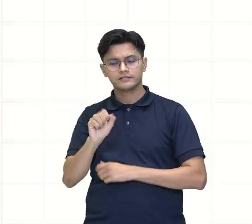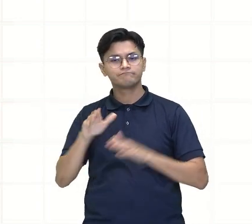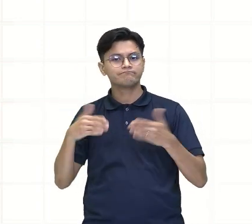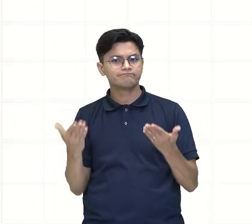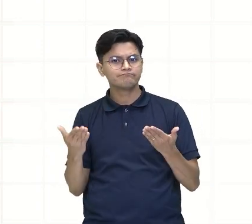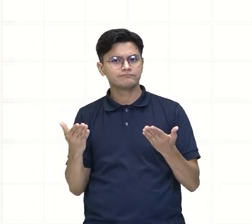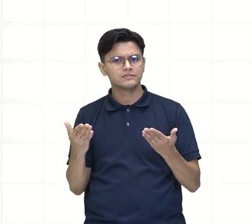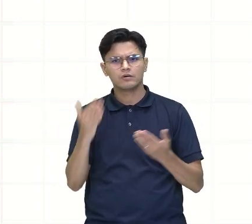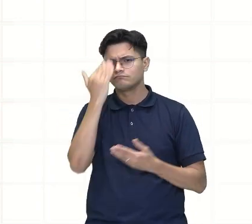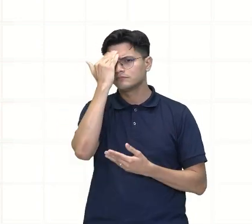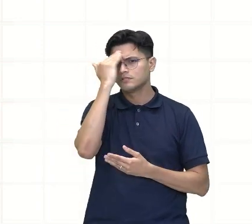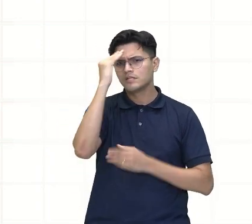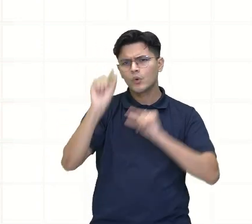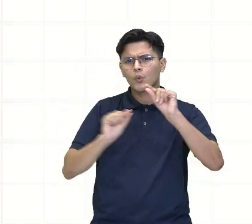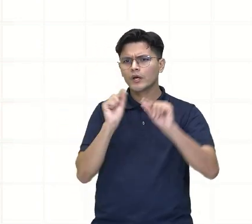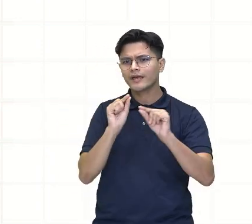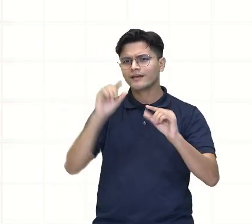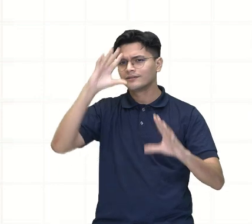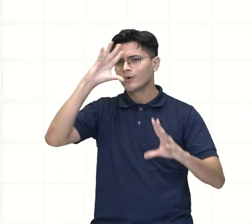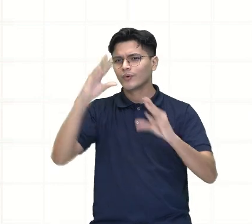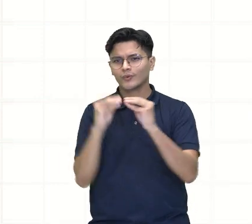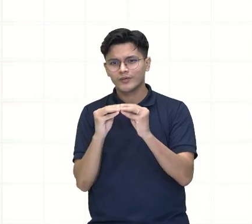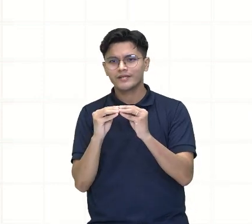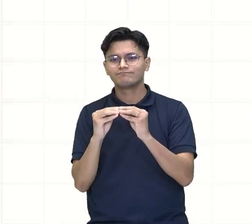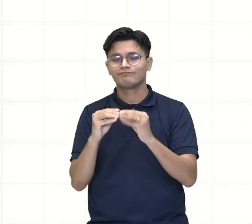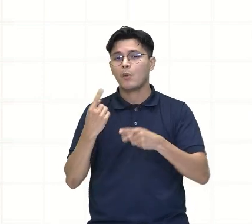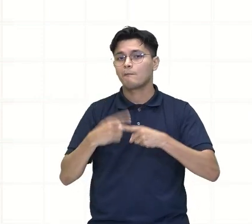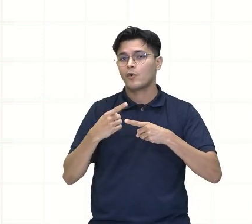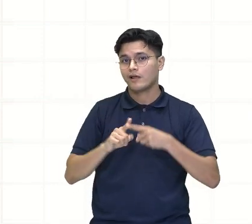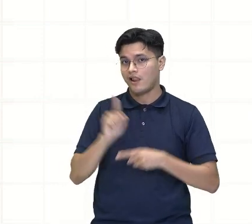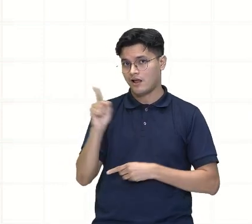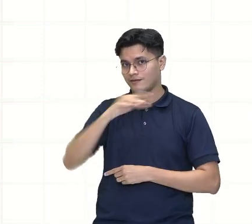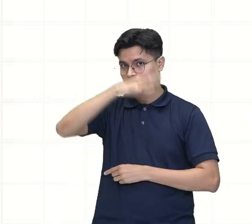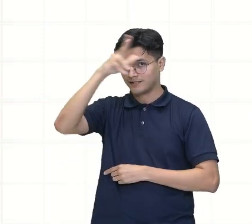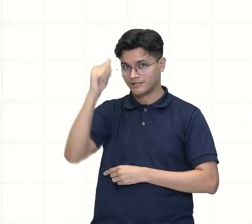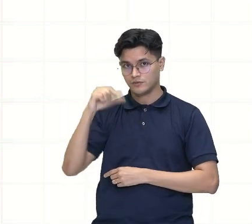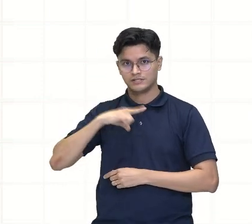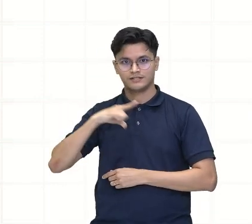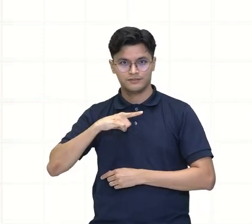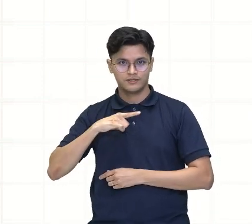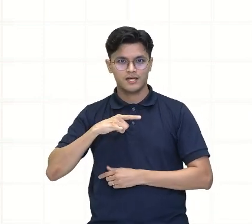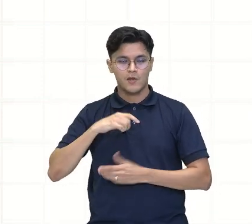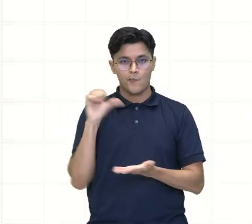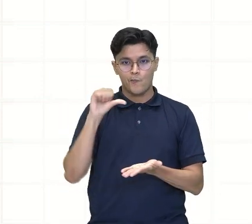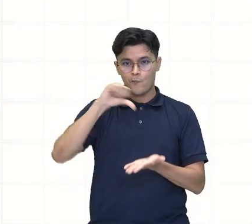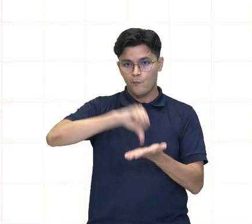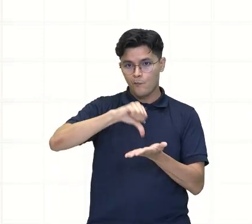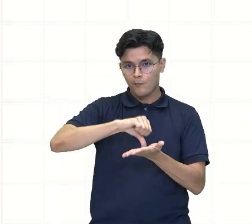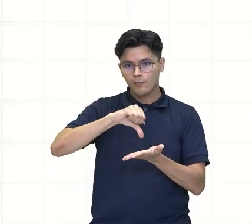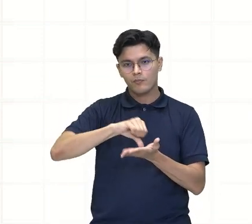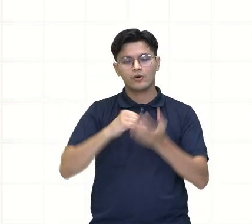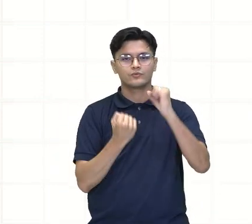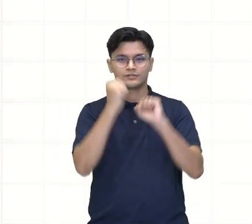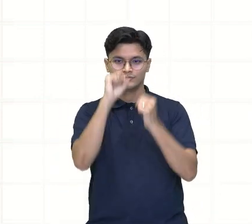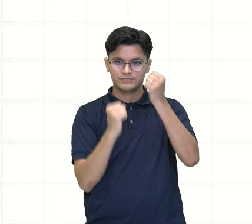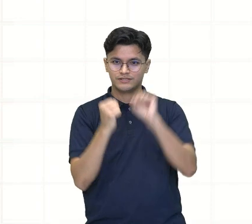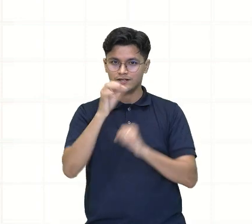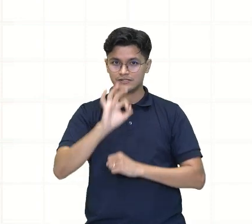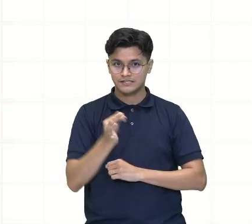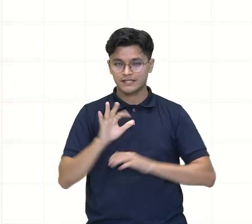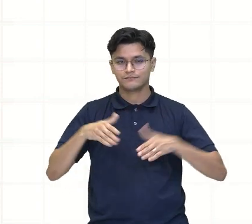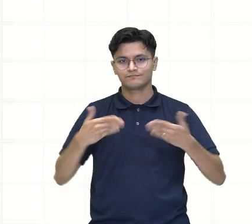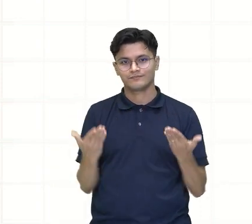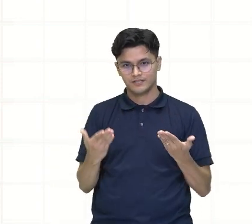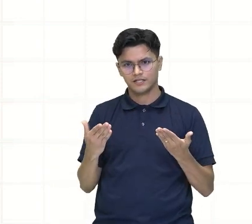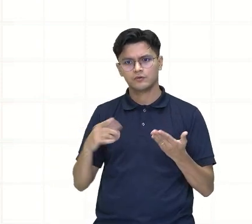polo industrial, né, presente aqui na nossa região. E aí esse fluxo ele acaba seguindo aqui para a nossa região.